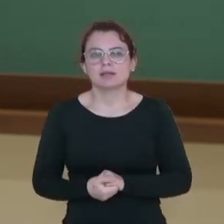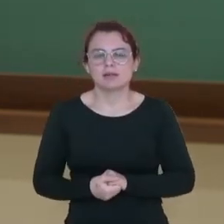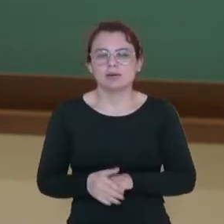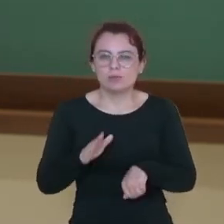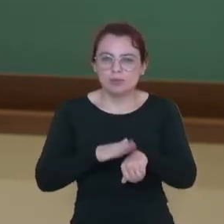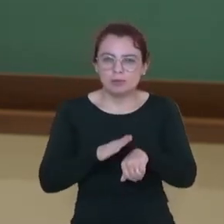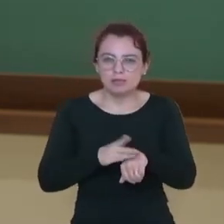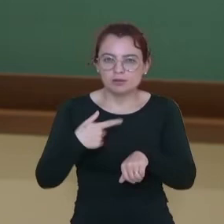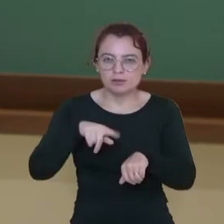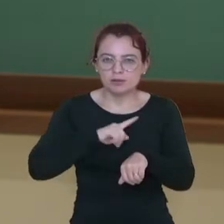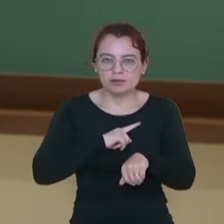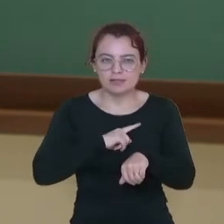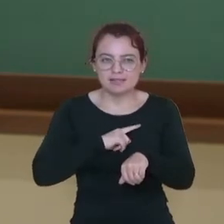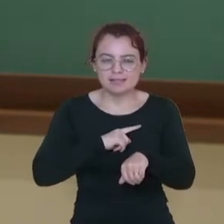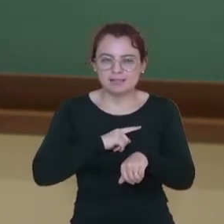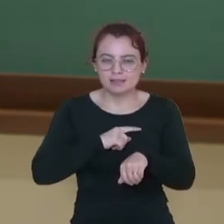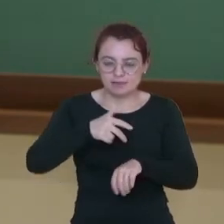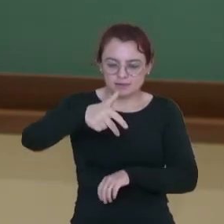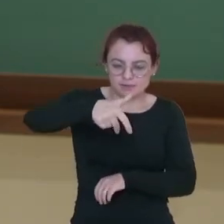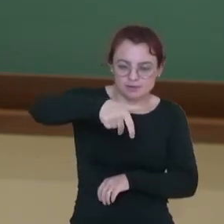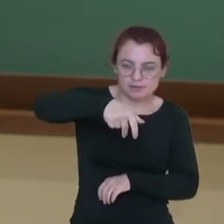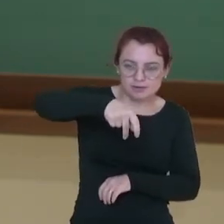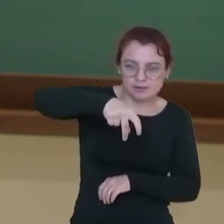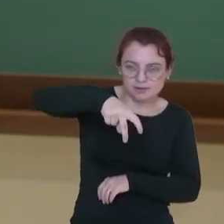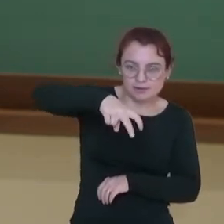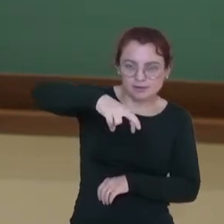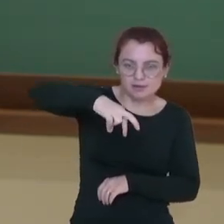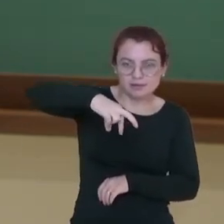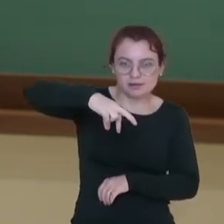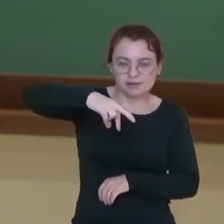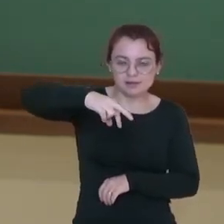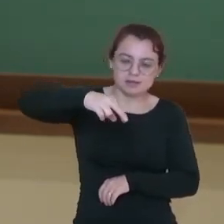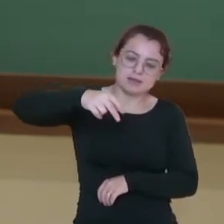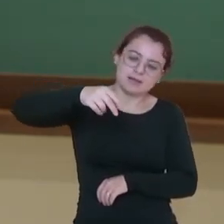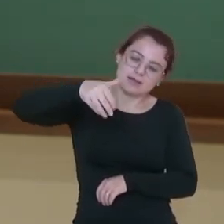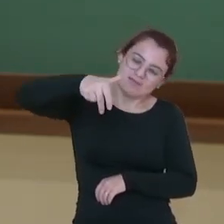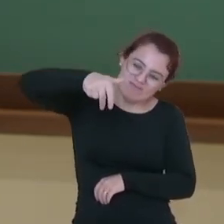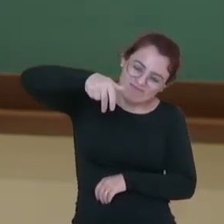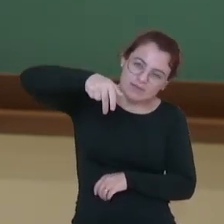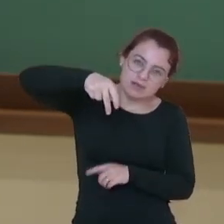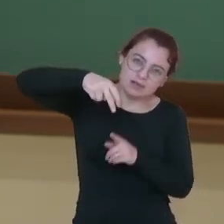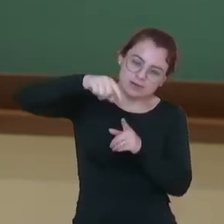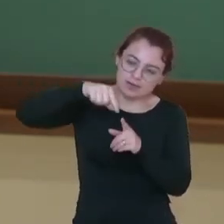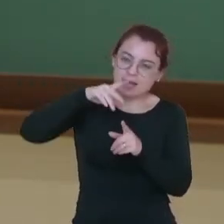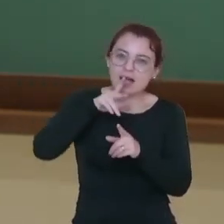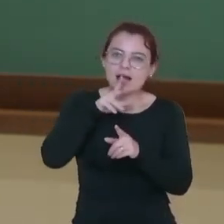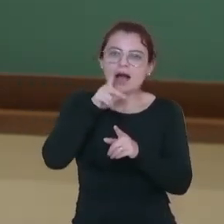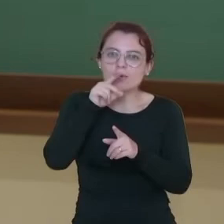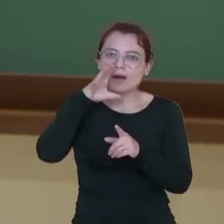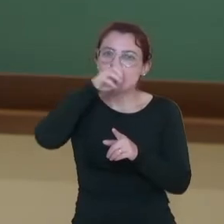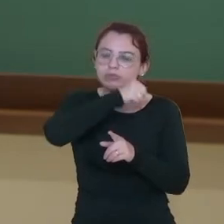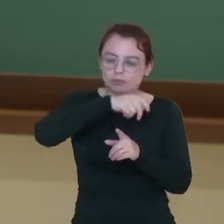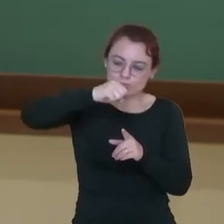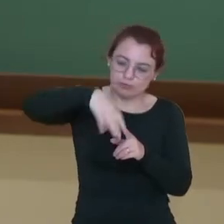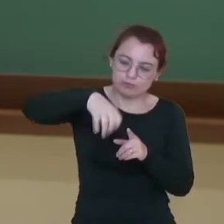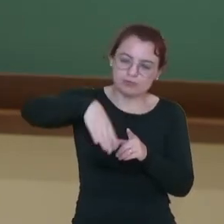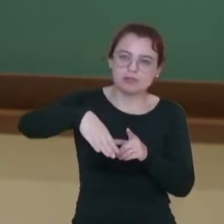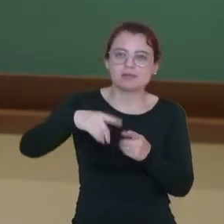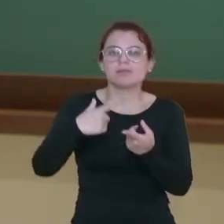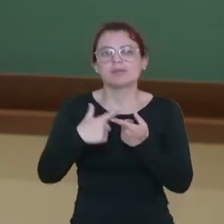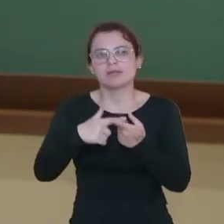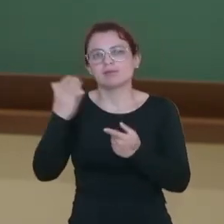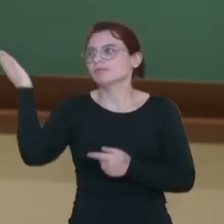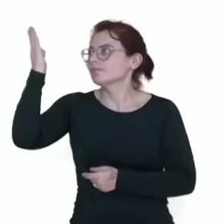você vai fechar uma torneira, quando você diminui a área de saída, aumenta a velocidade. Por quê? Por causa da equação